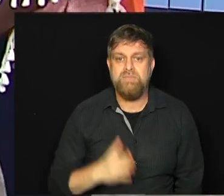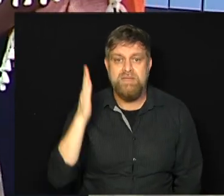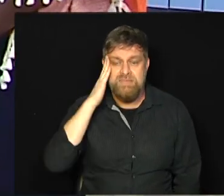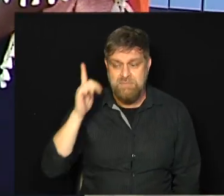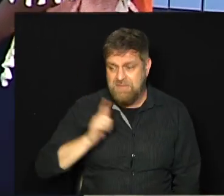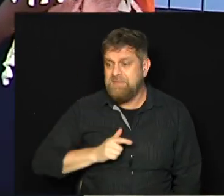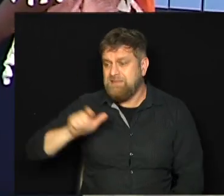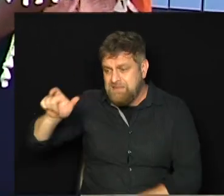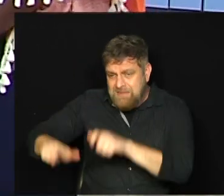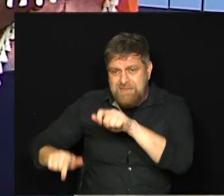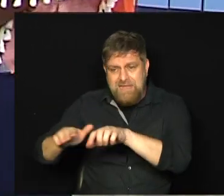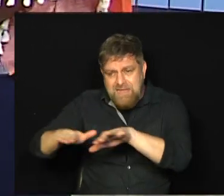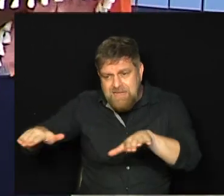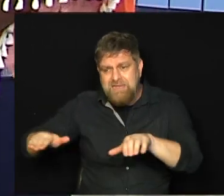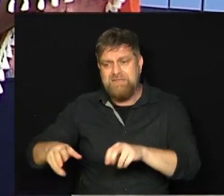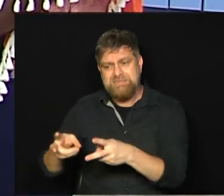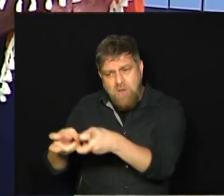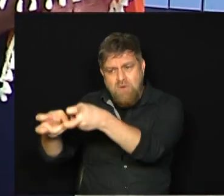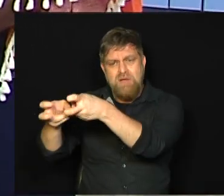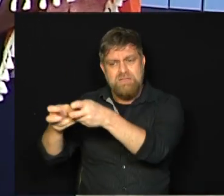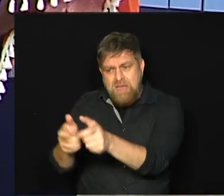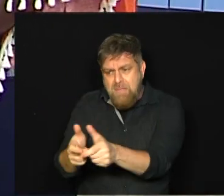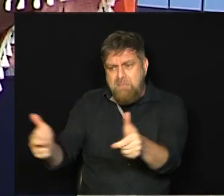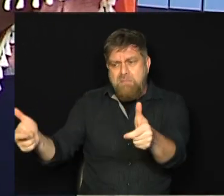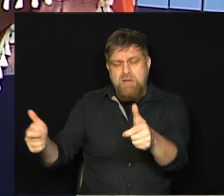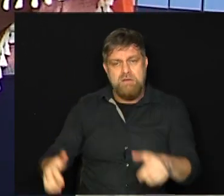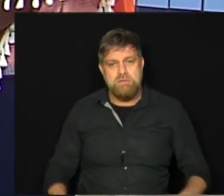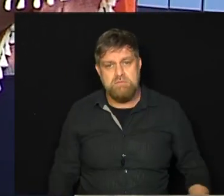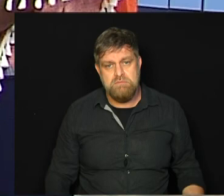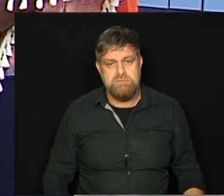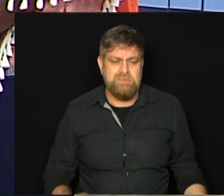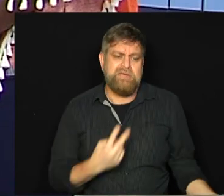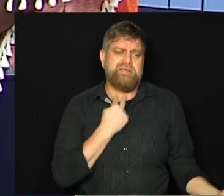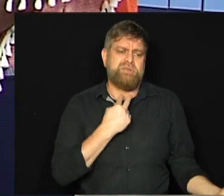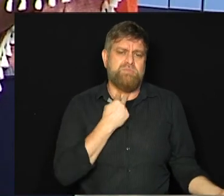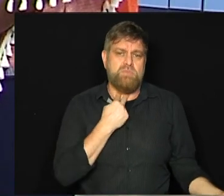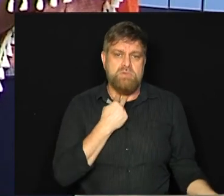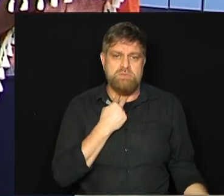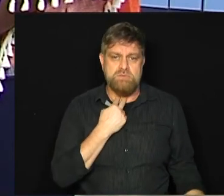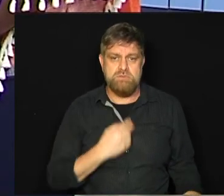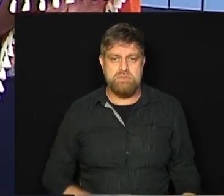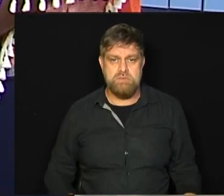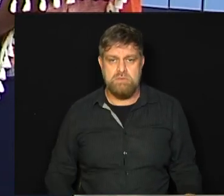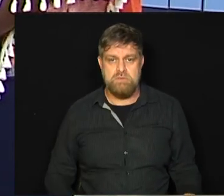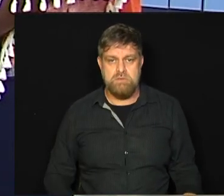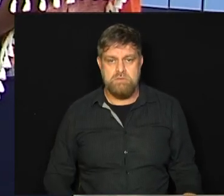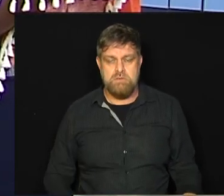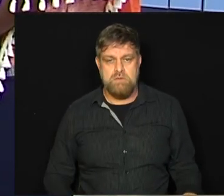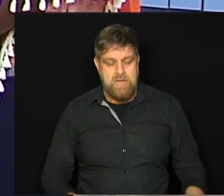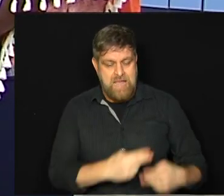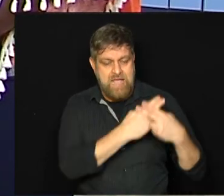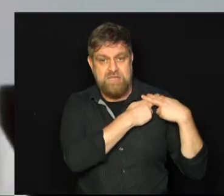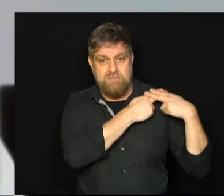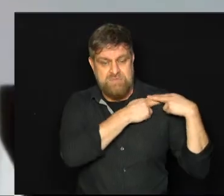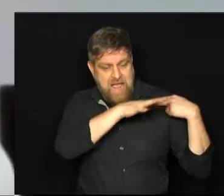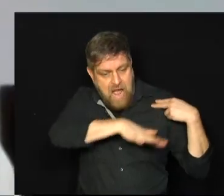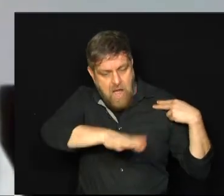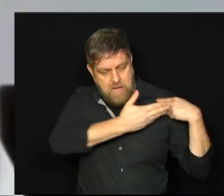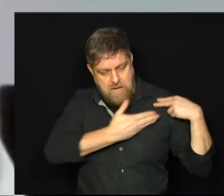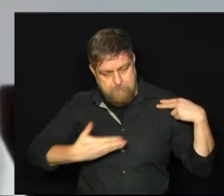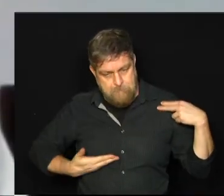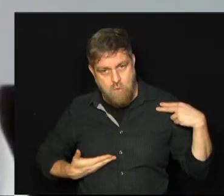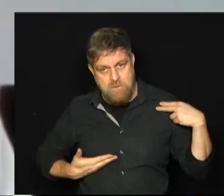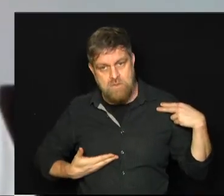doutora? Infelizmente. Não pode. Então, eu acho que cabe ao poder público zelar para que